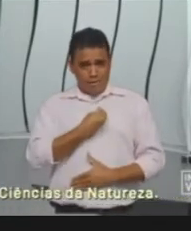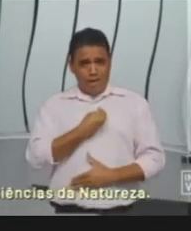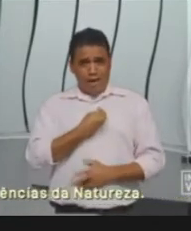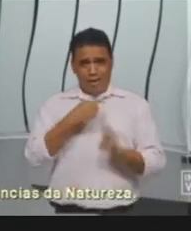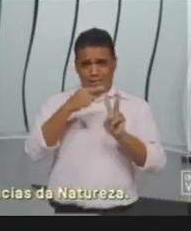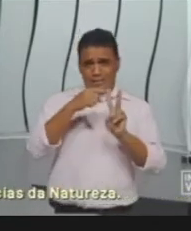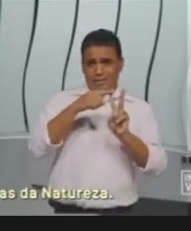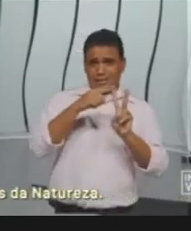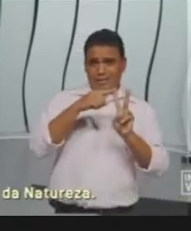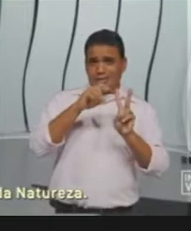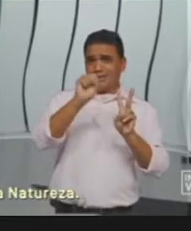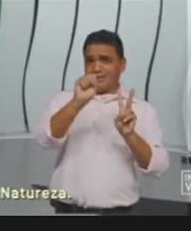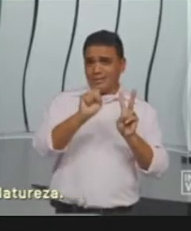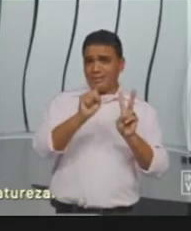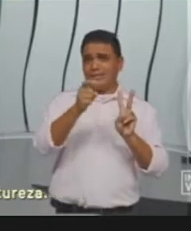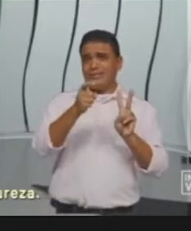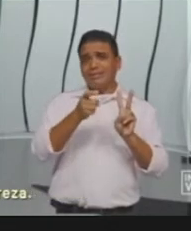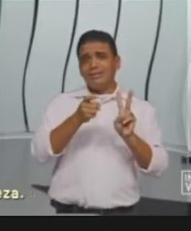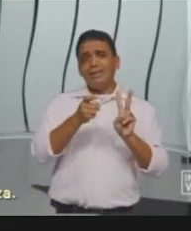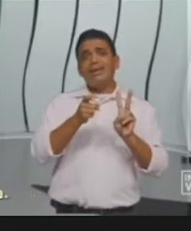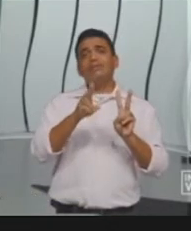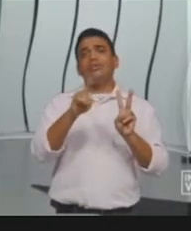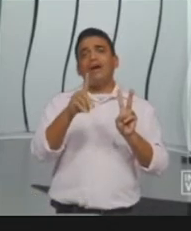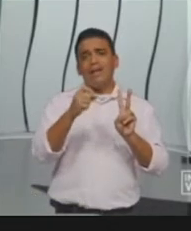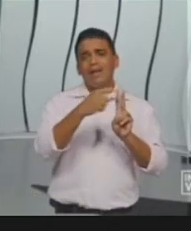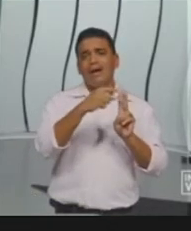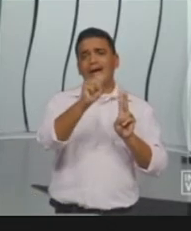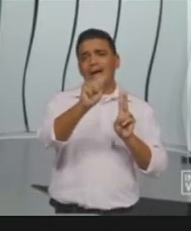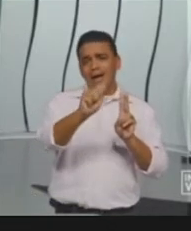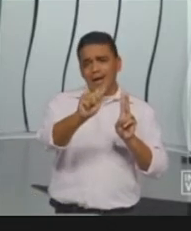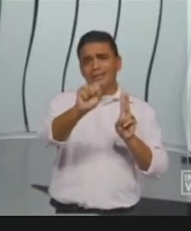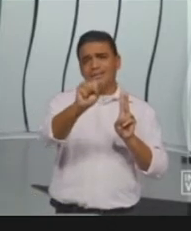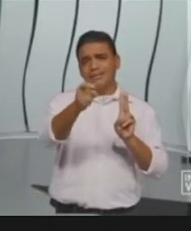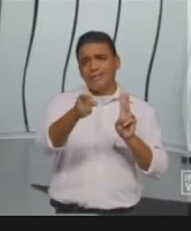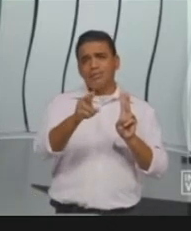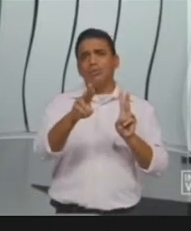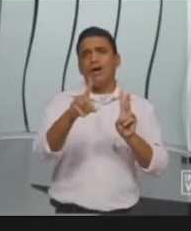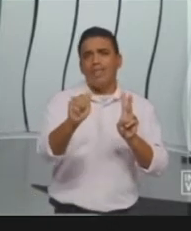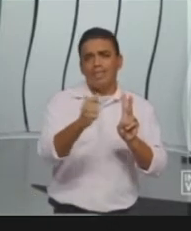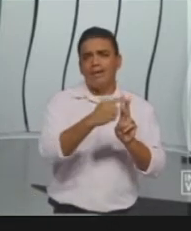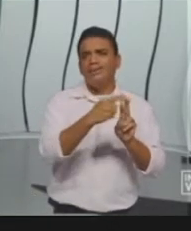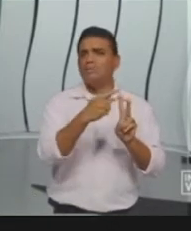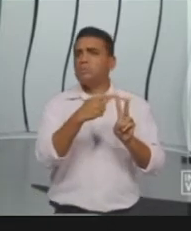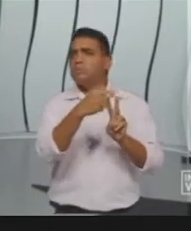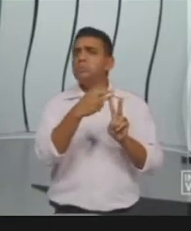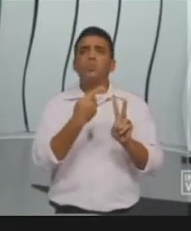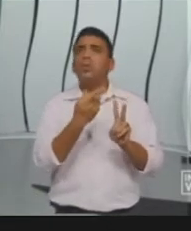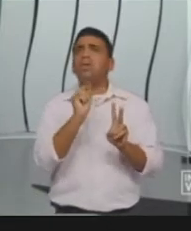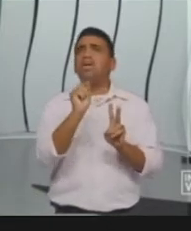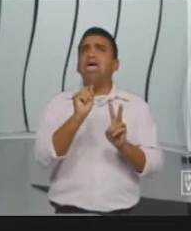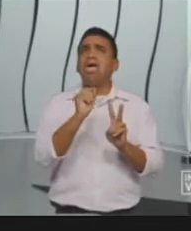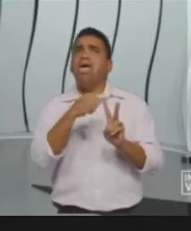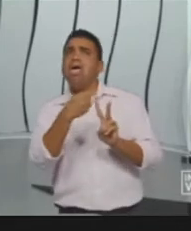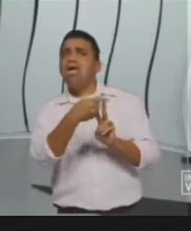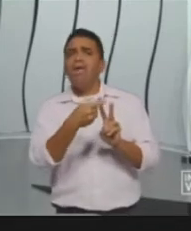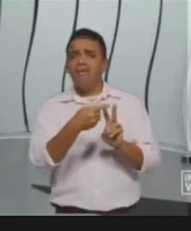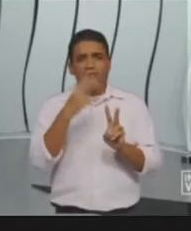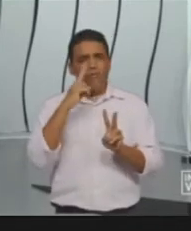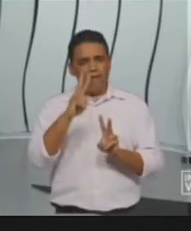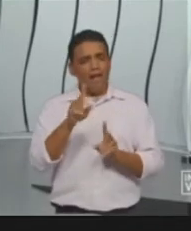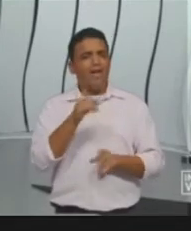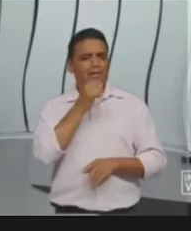é assexuada. Mas vamos entender o que é isso, o que é reprodução sexuada, o que é reprodução assexuada e ver alguns